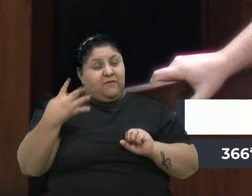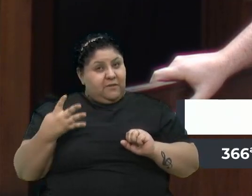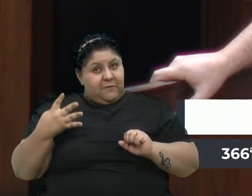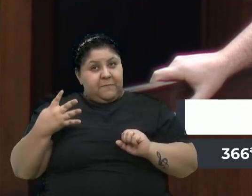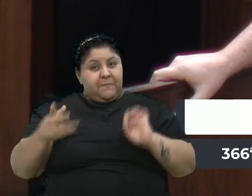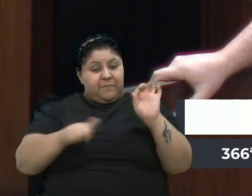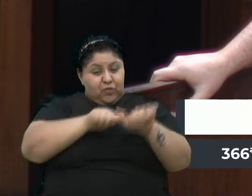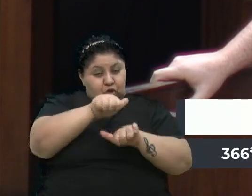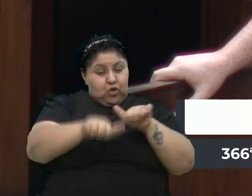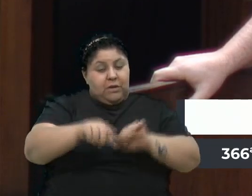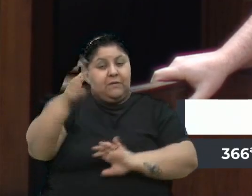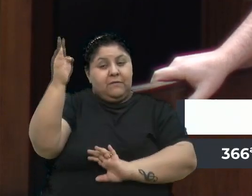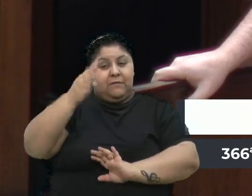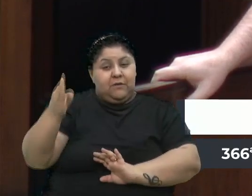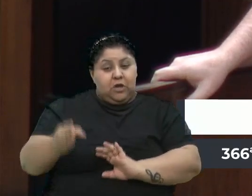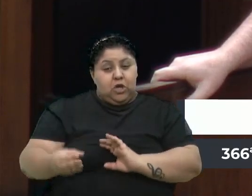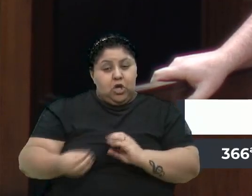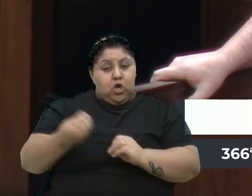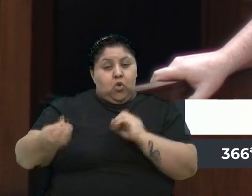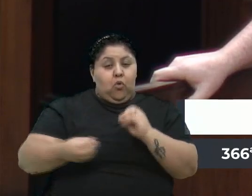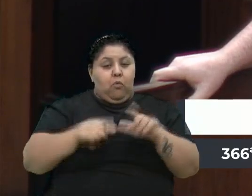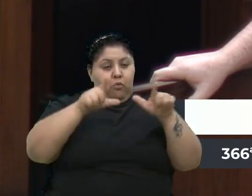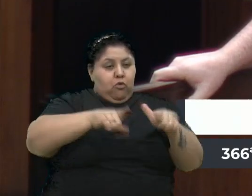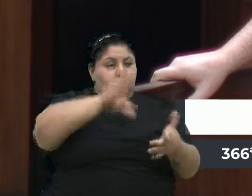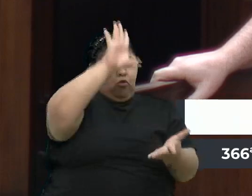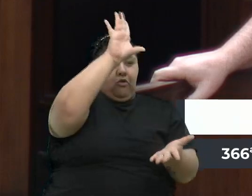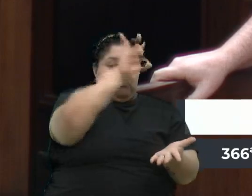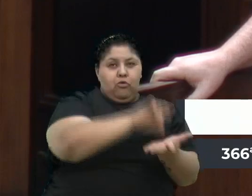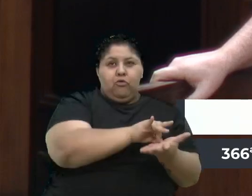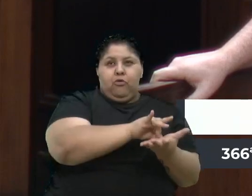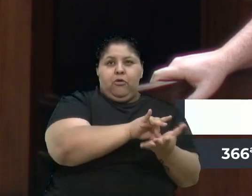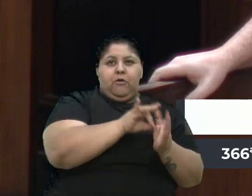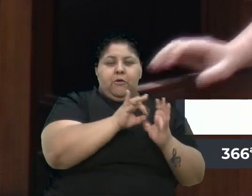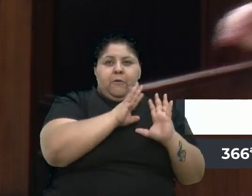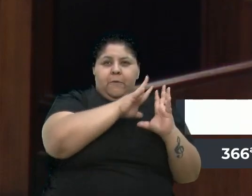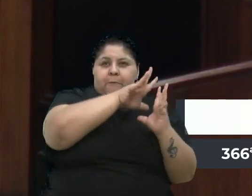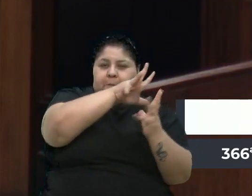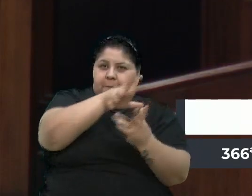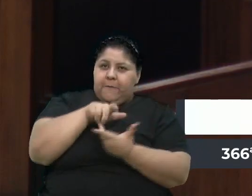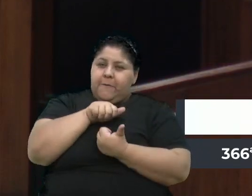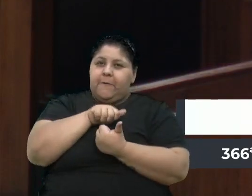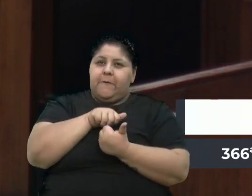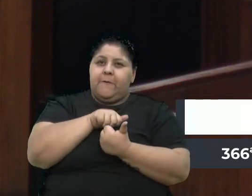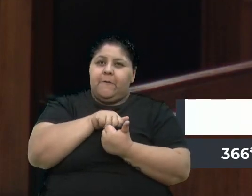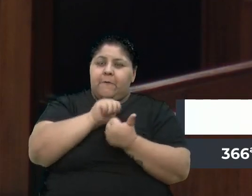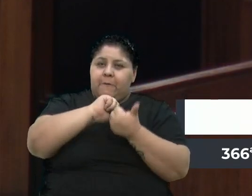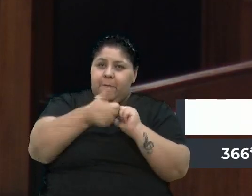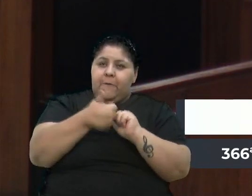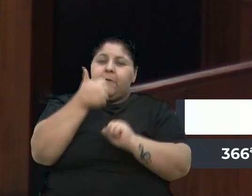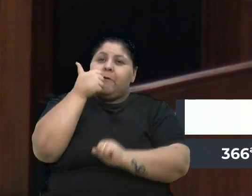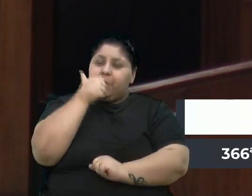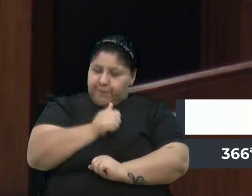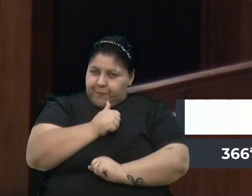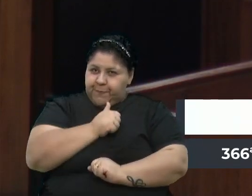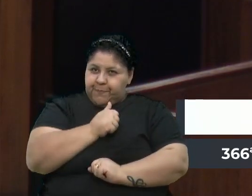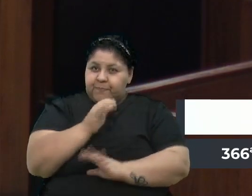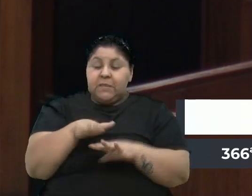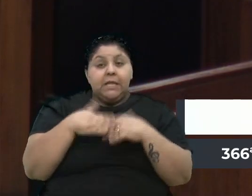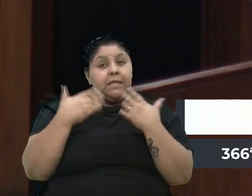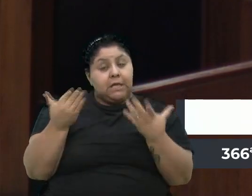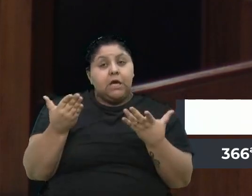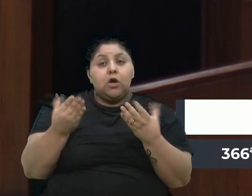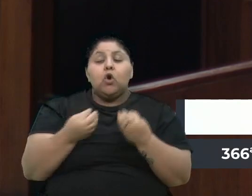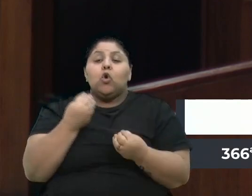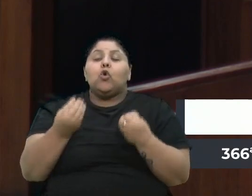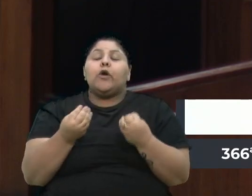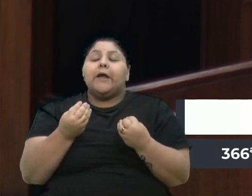tornar o Brasil como sede da 10ª edição da Copa do Mundo da FIFA, de futebol feminino. Então, o que